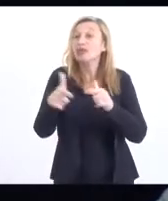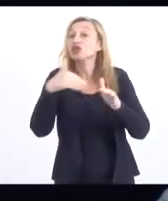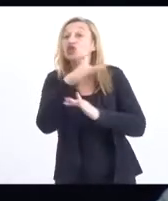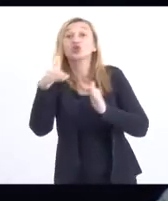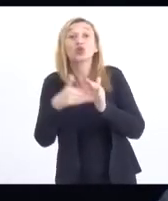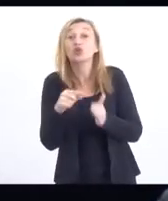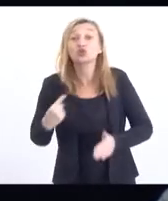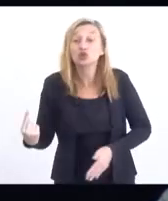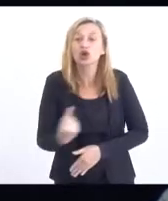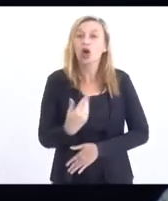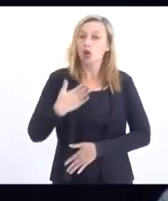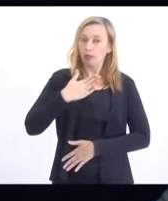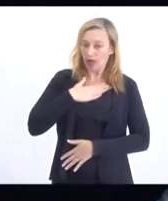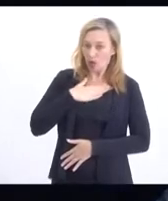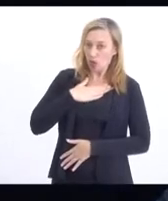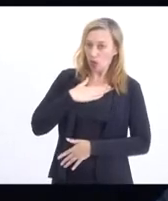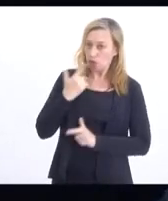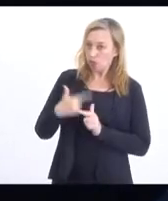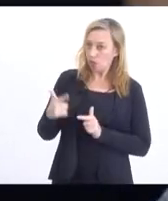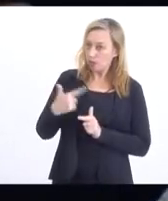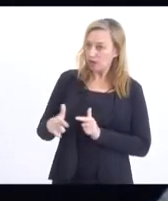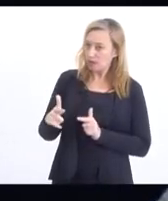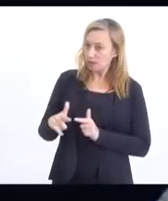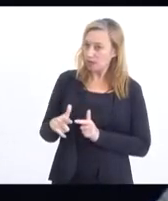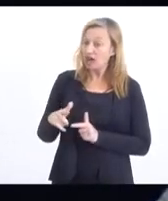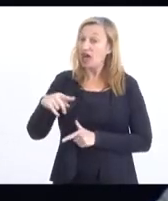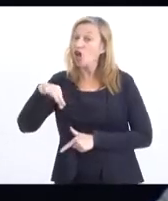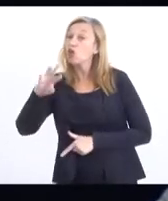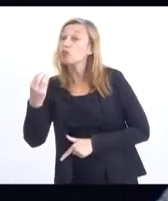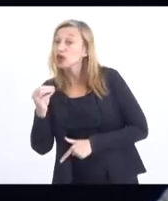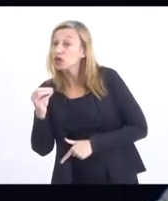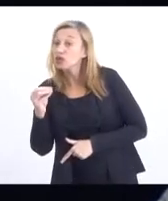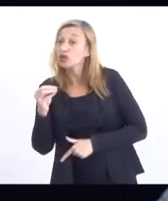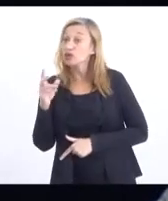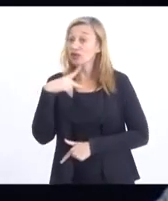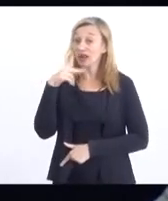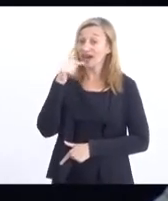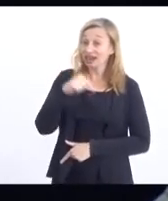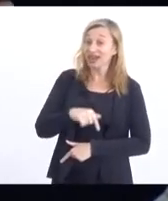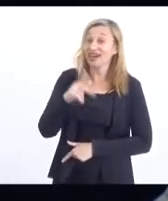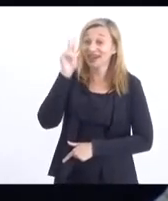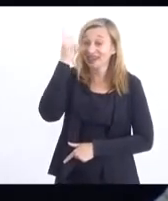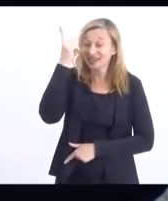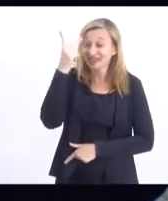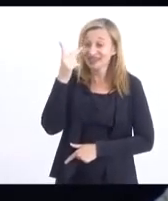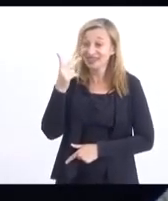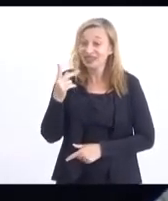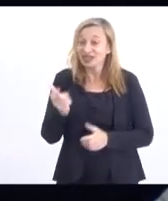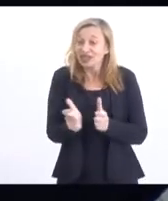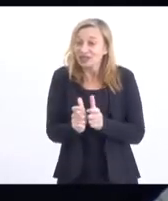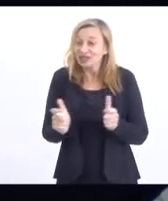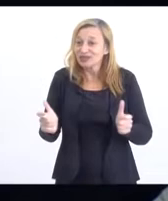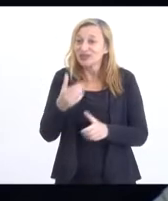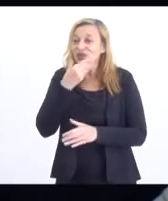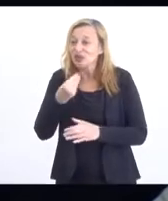todos. E o meu problema é igual a história do milho, que eu vou contar aqui. Tinha um grande plantador de